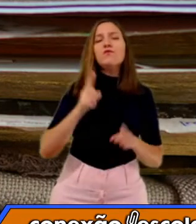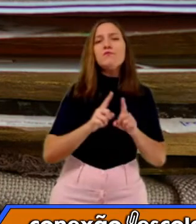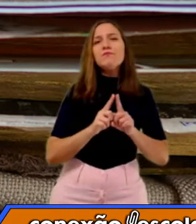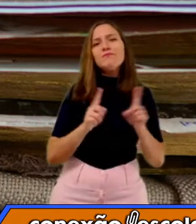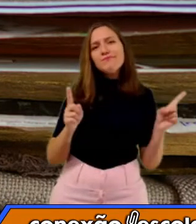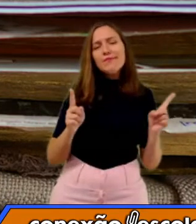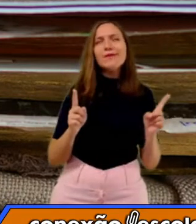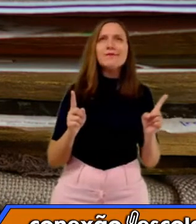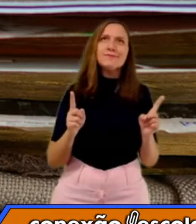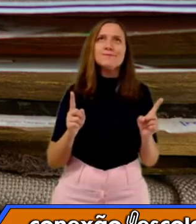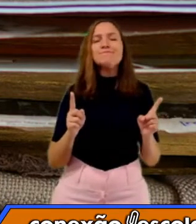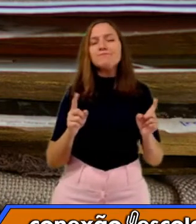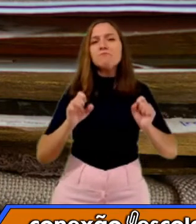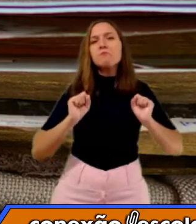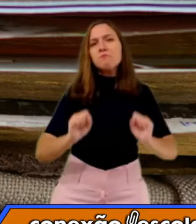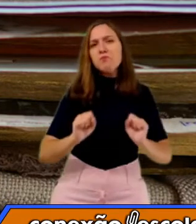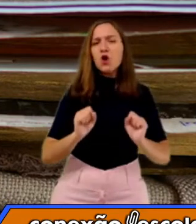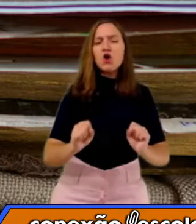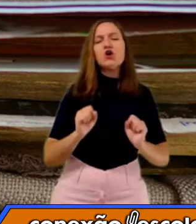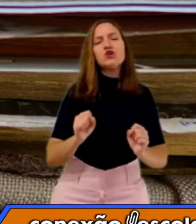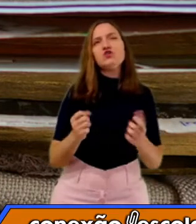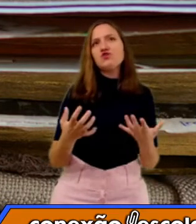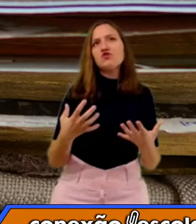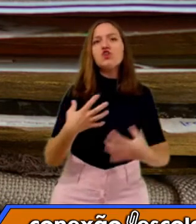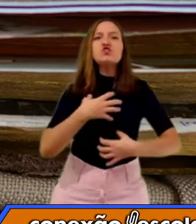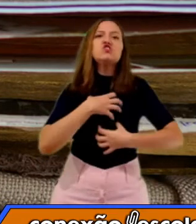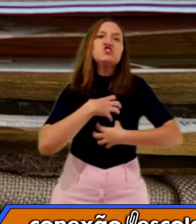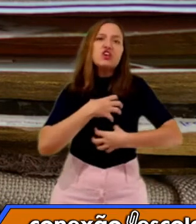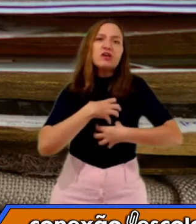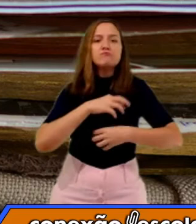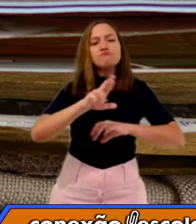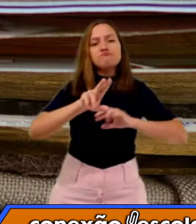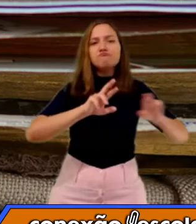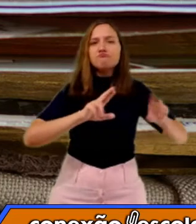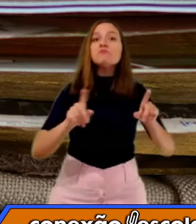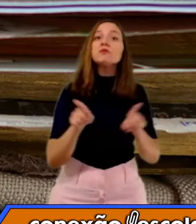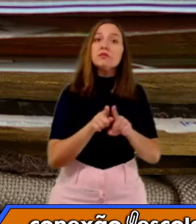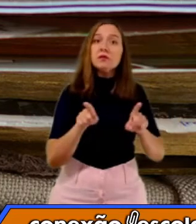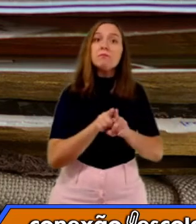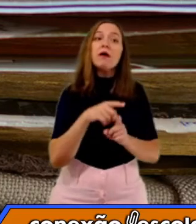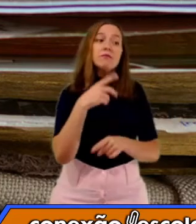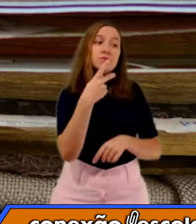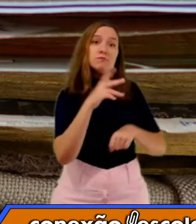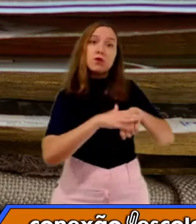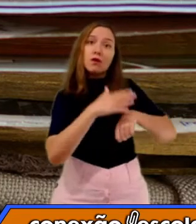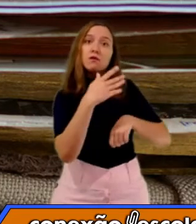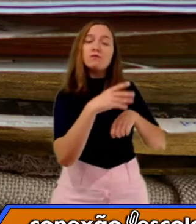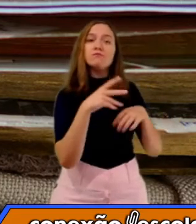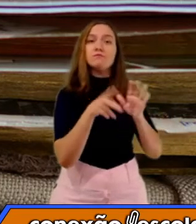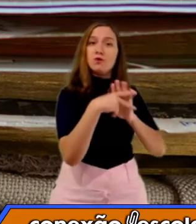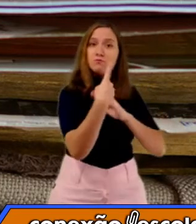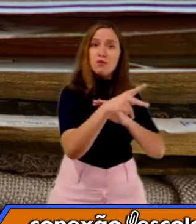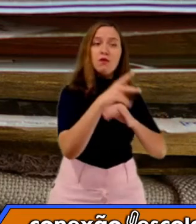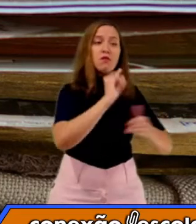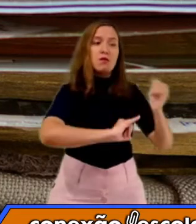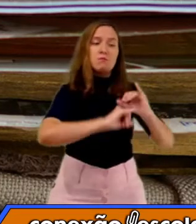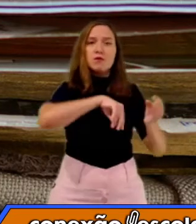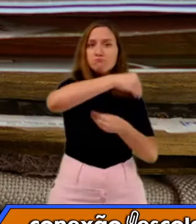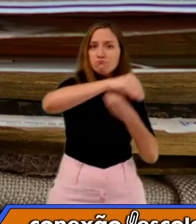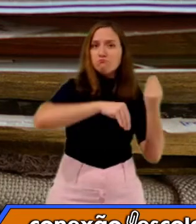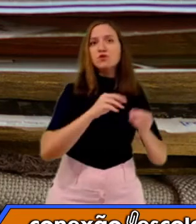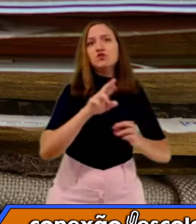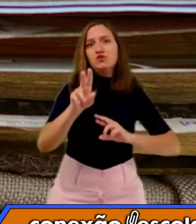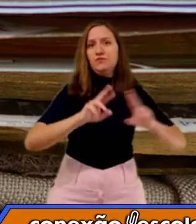que sejam, né, de uma forma diferente a composição dele, no caso, ou comprimido,